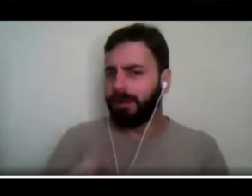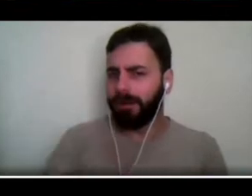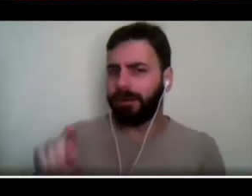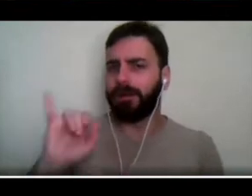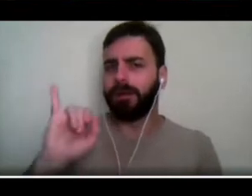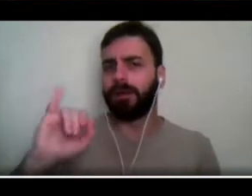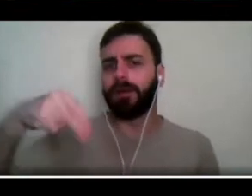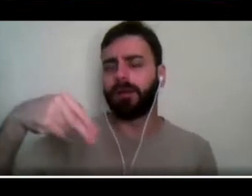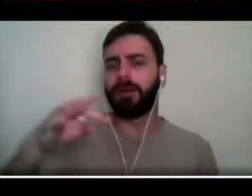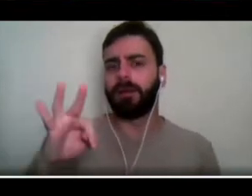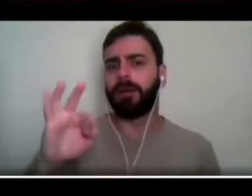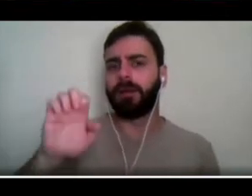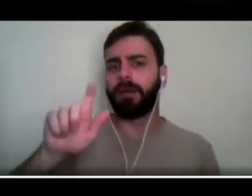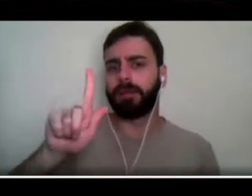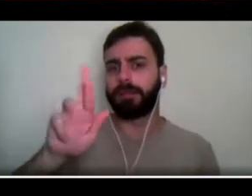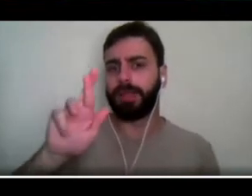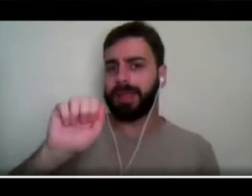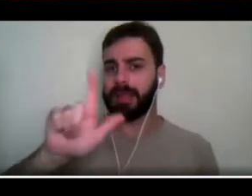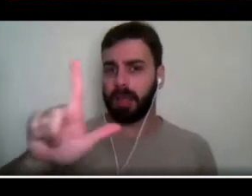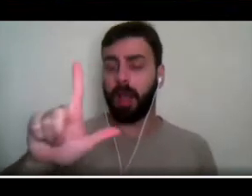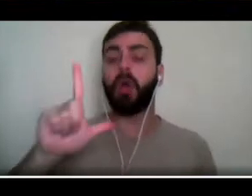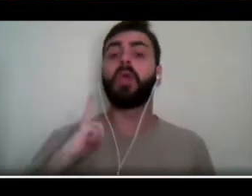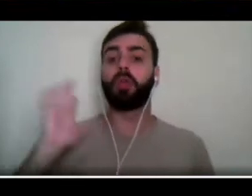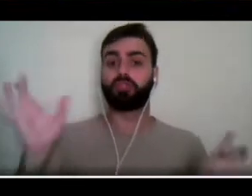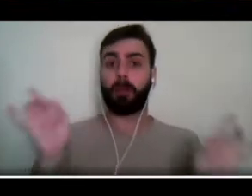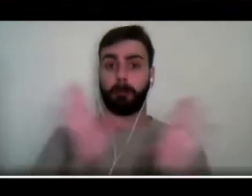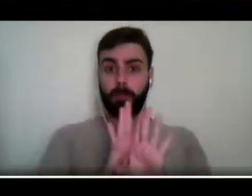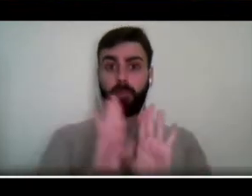do Moodle. Vocês viram?